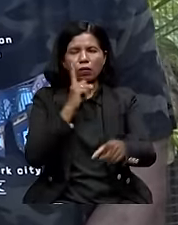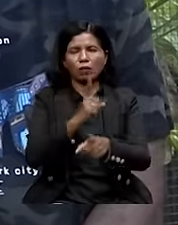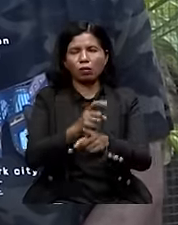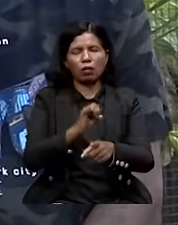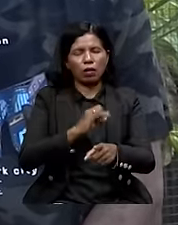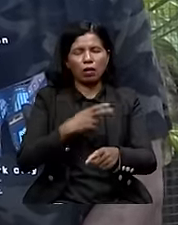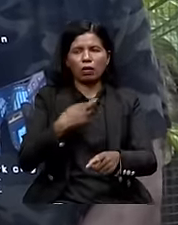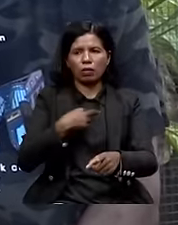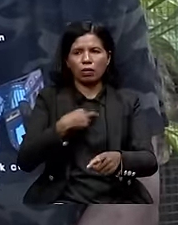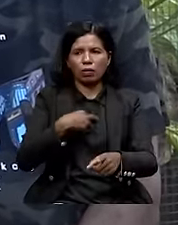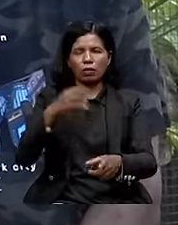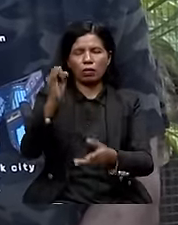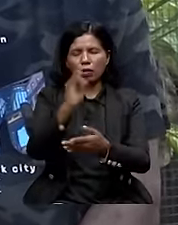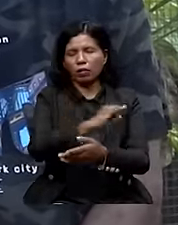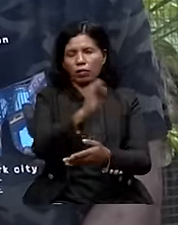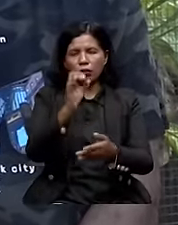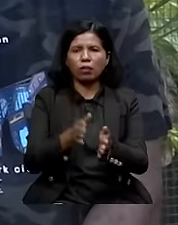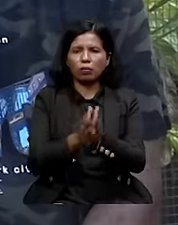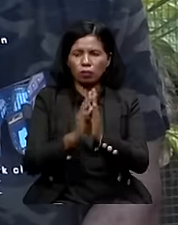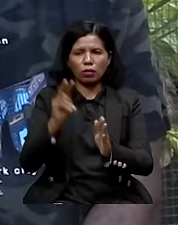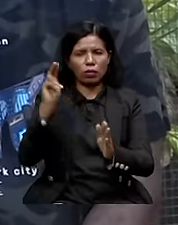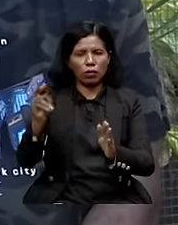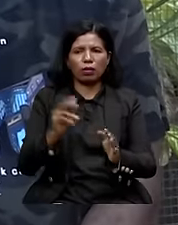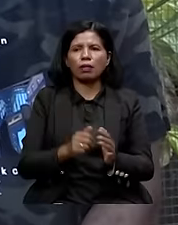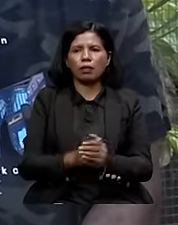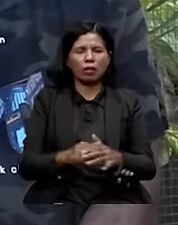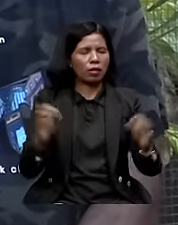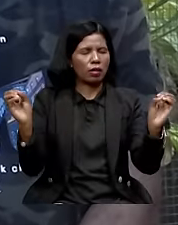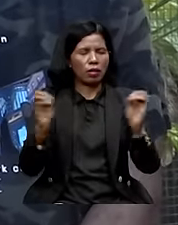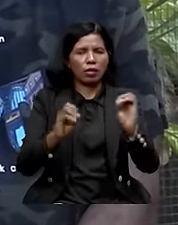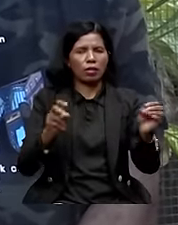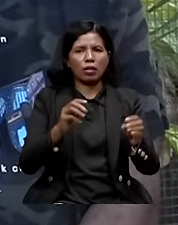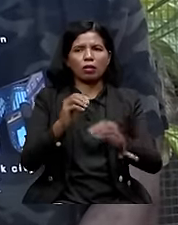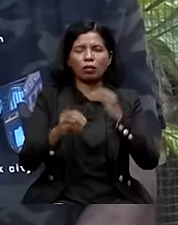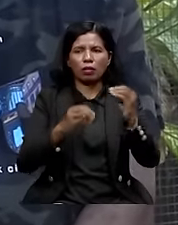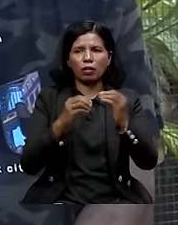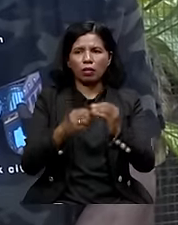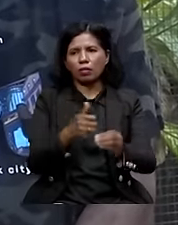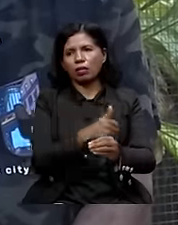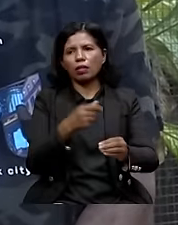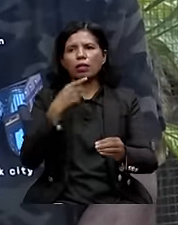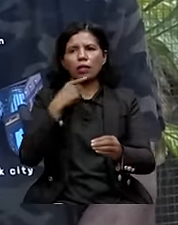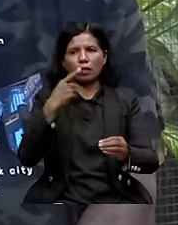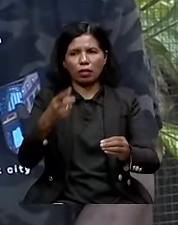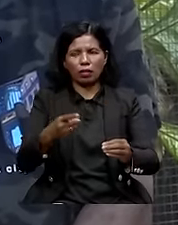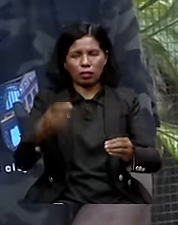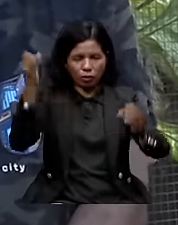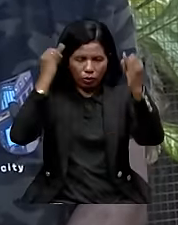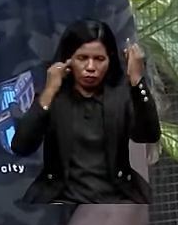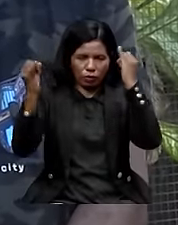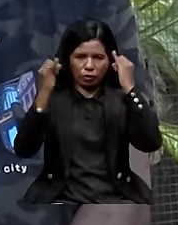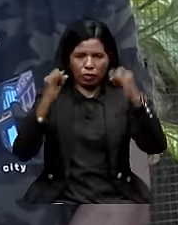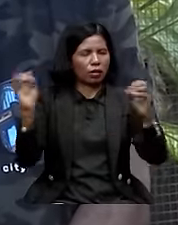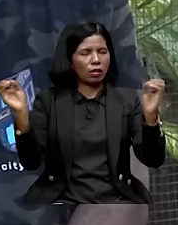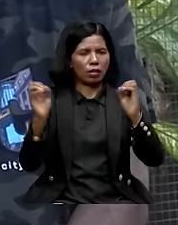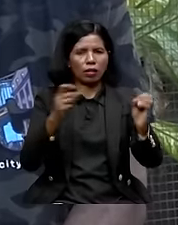haurasi investiga ona nia kusu nia kata laiha buat tidak ke buat cerbe temi iha informasaune laiha